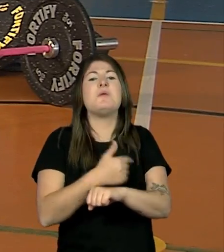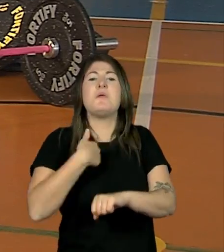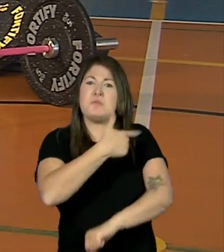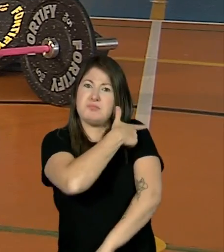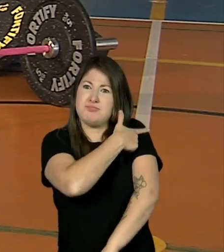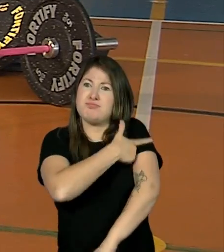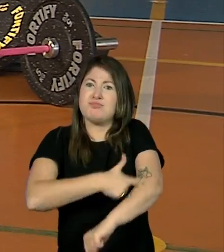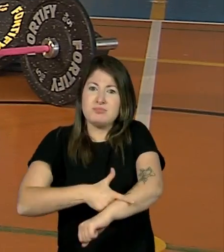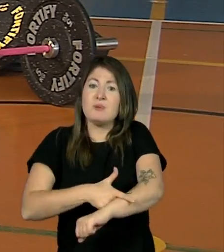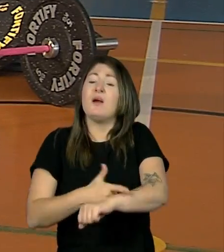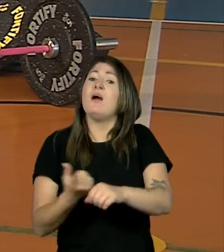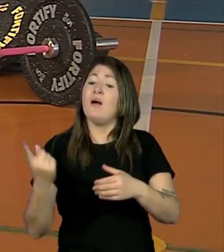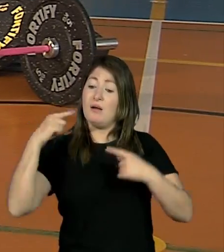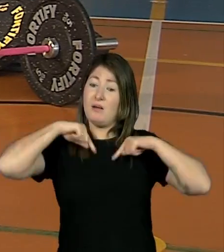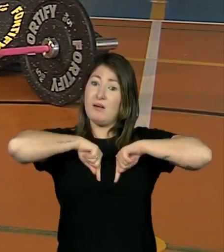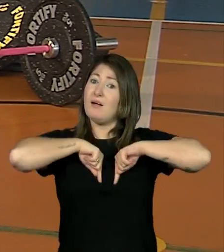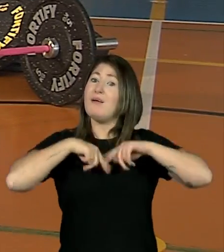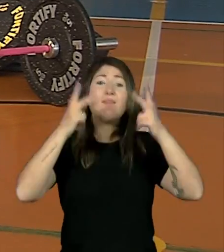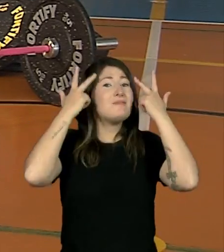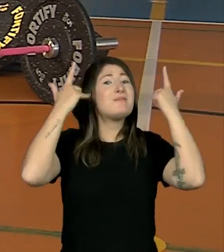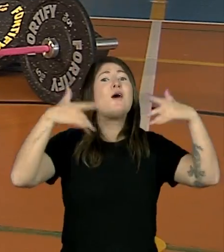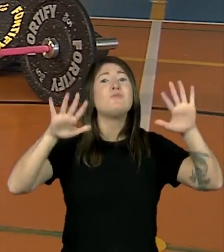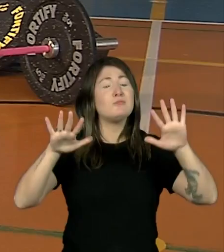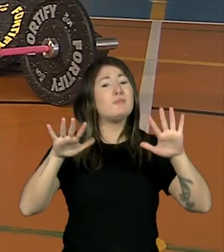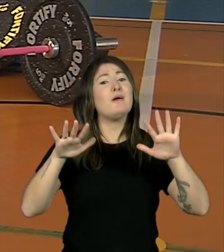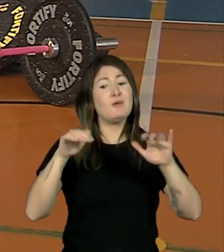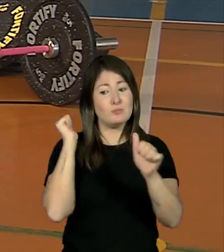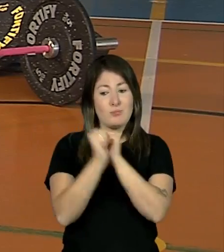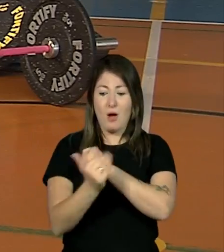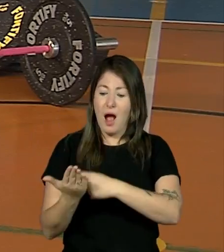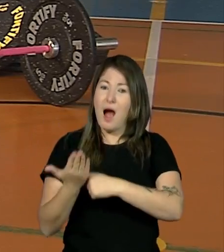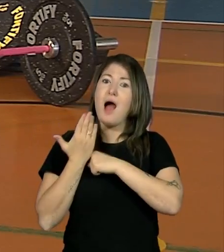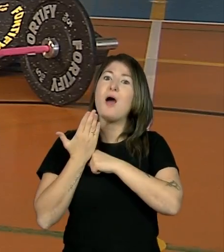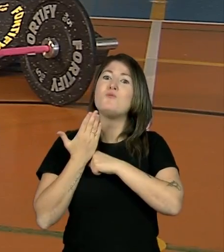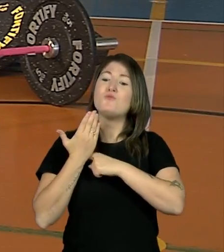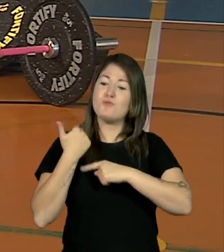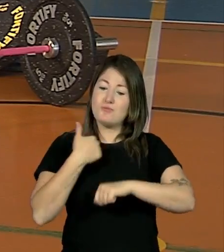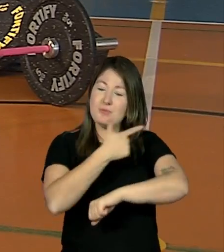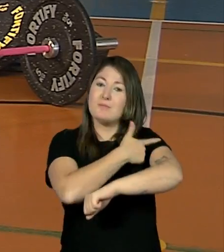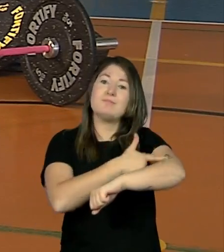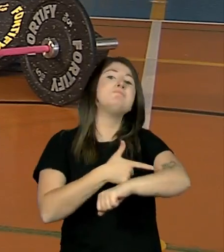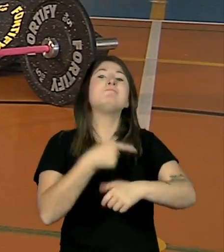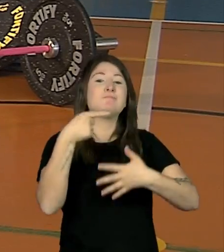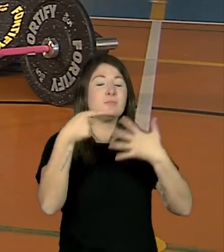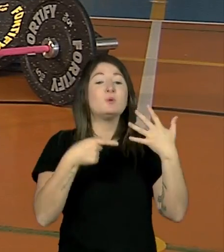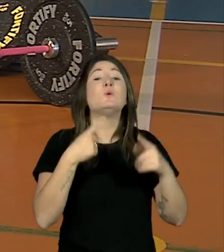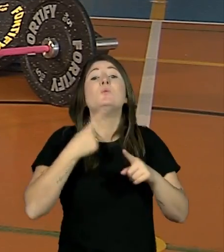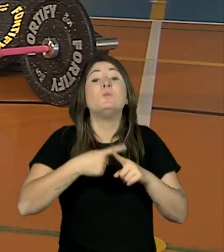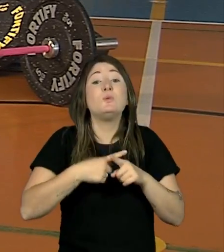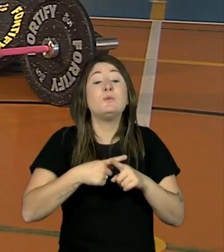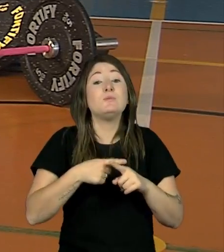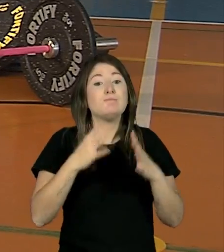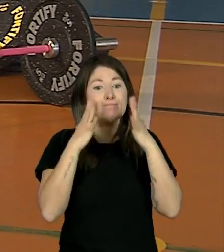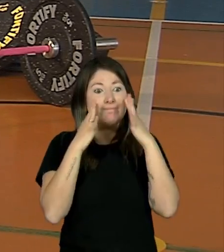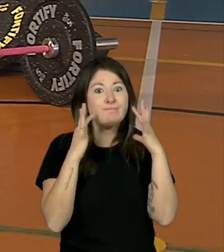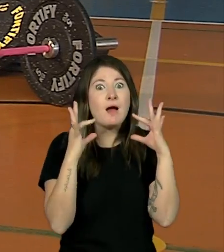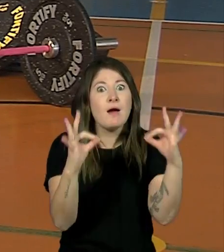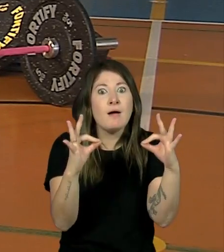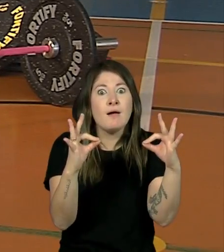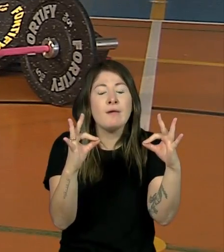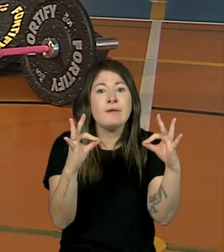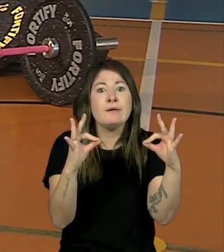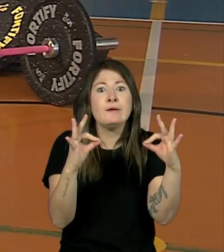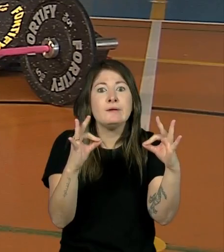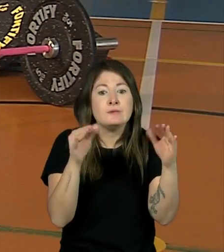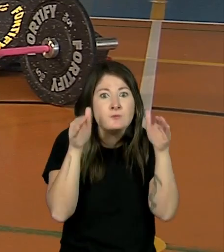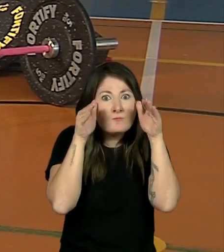não só essa, mas essa tem nuances principais, por quê? Porque você precisa de muita concentração. Você precisa